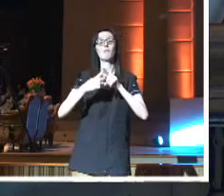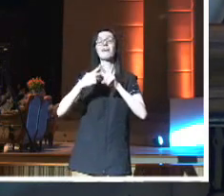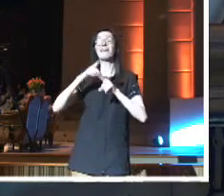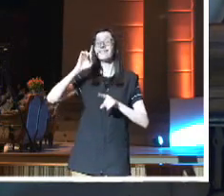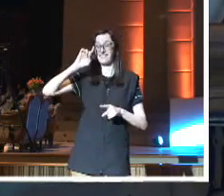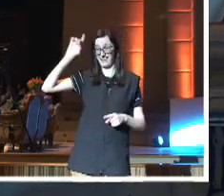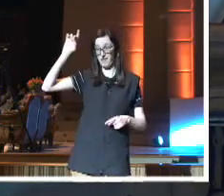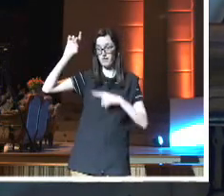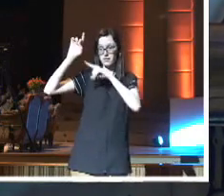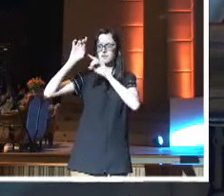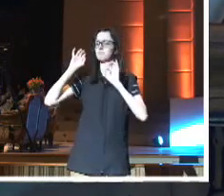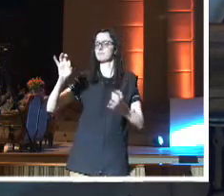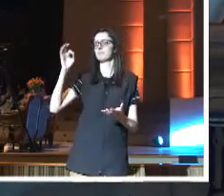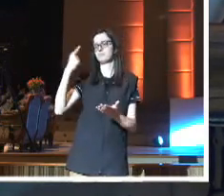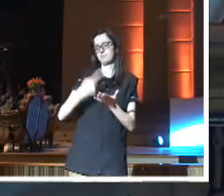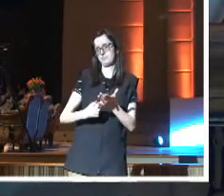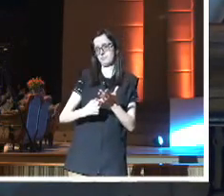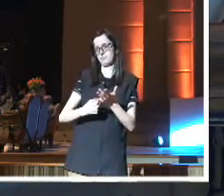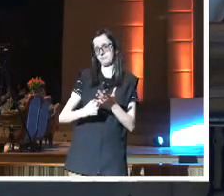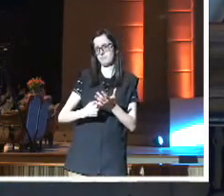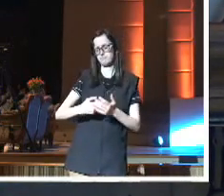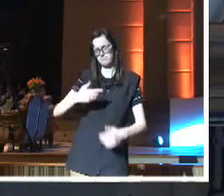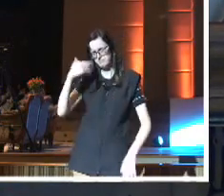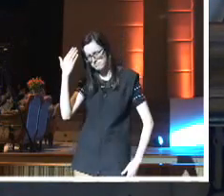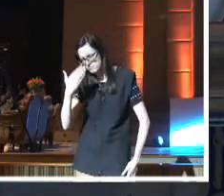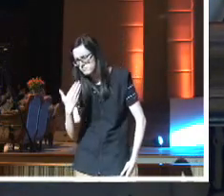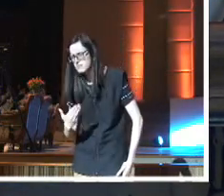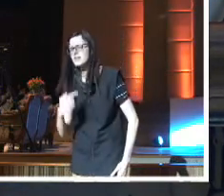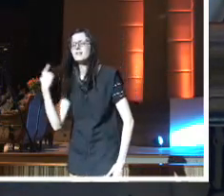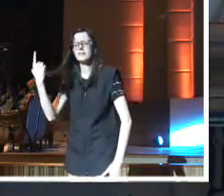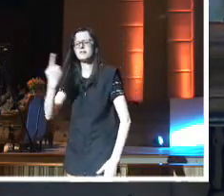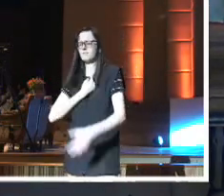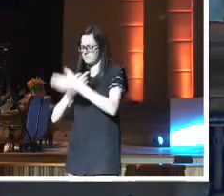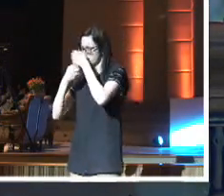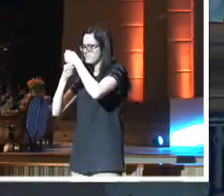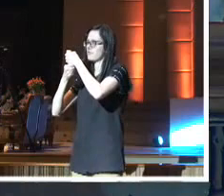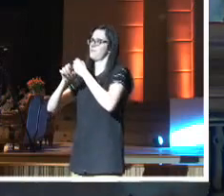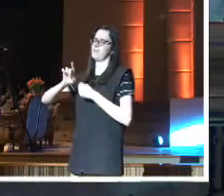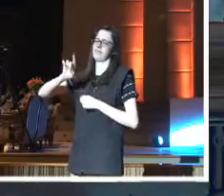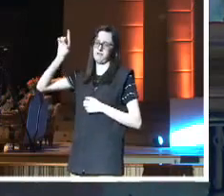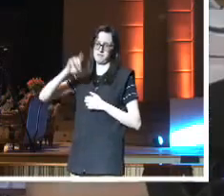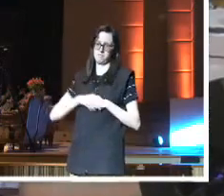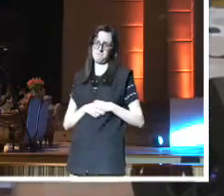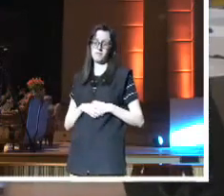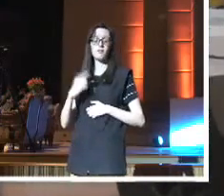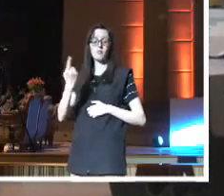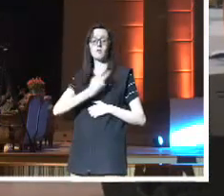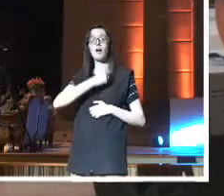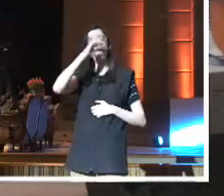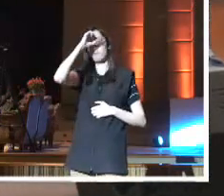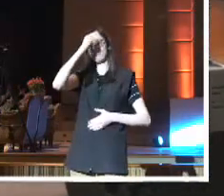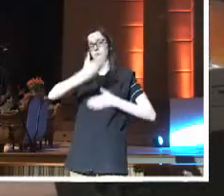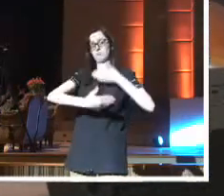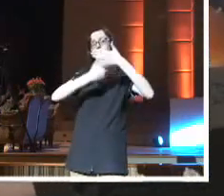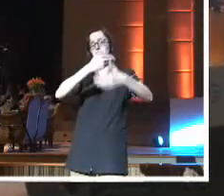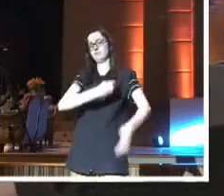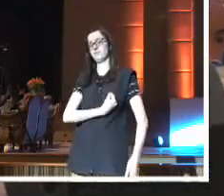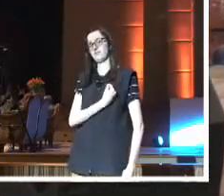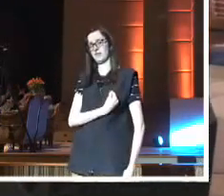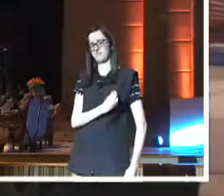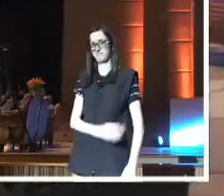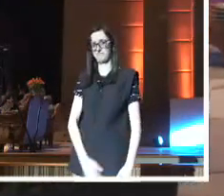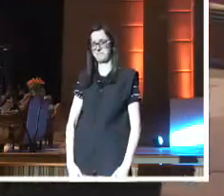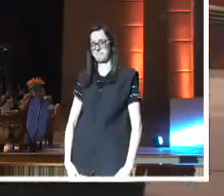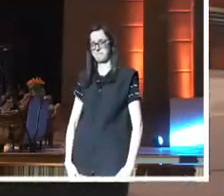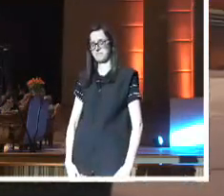Deus da palavra, digno de toda confiança. A gente vai aprendendo isso na nossa vida, queridos.